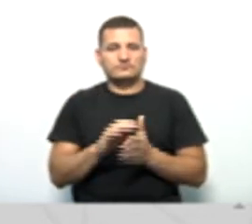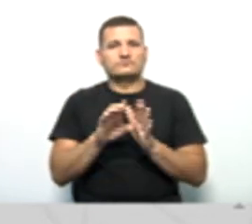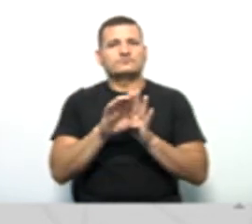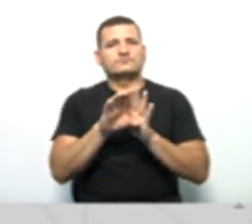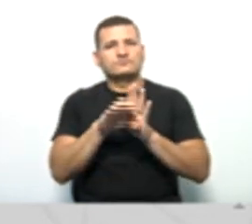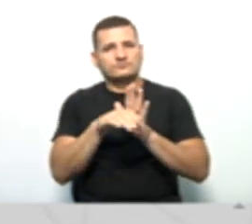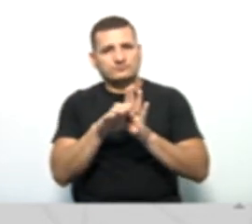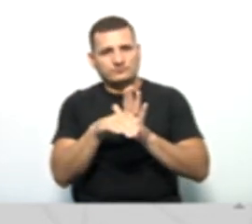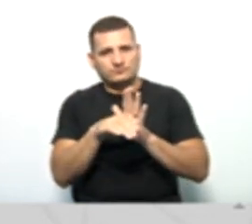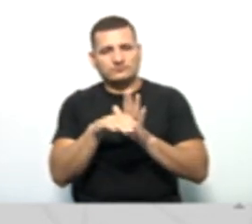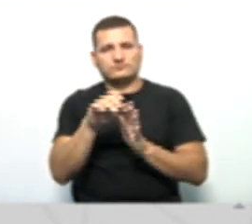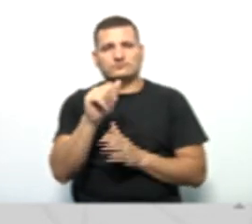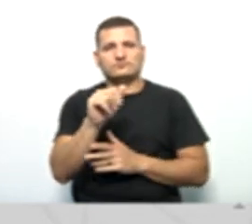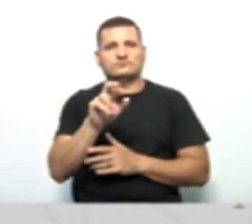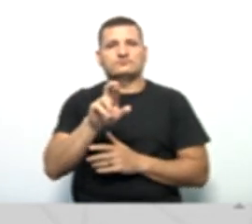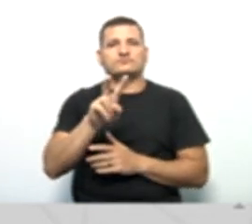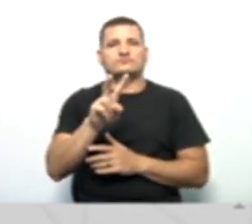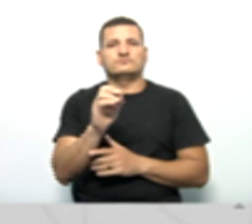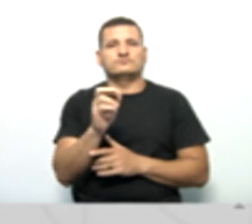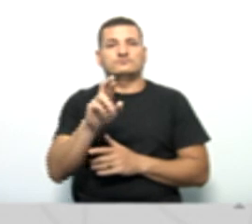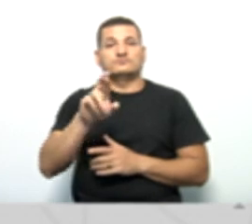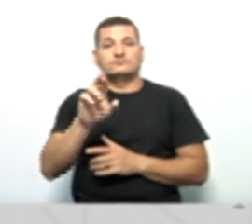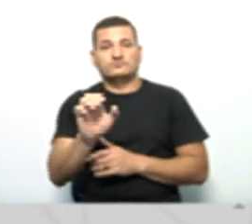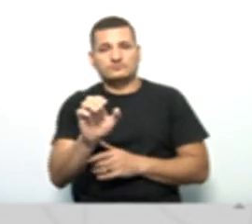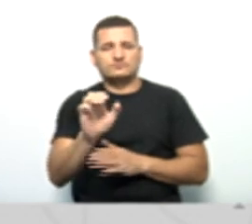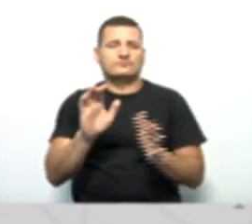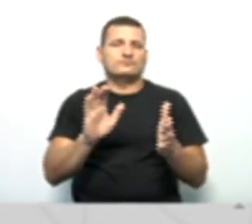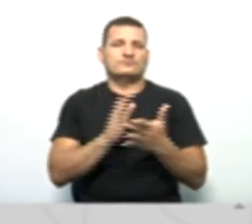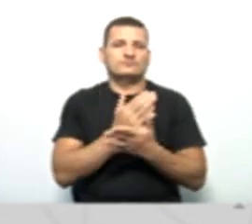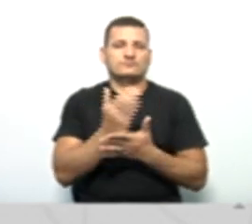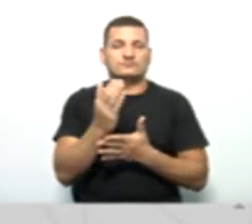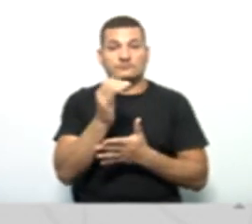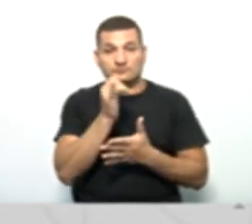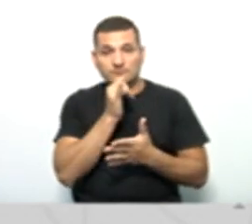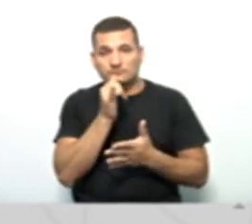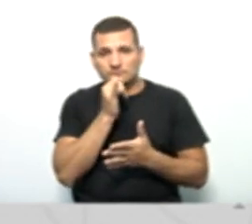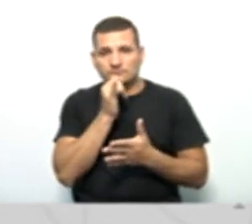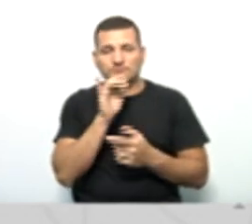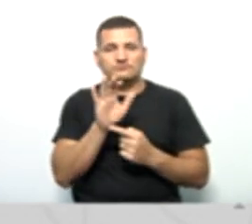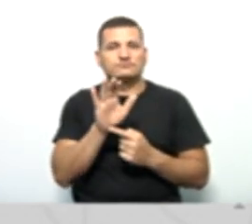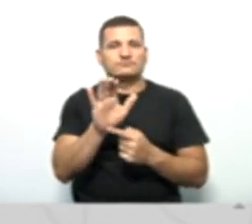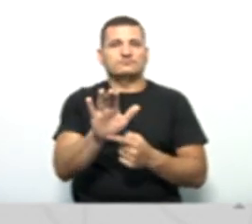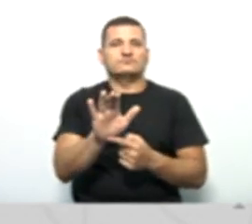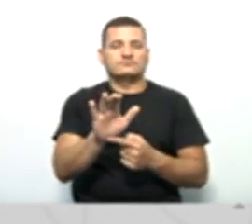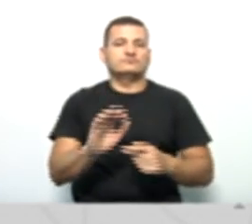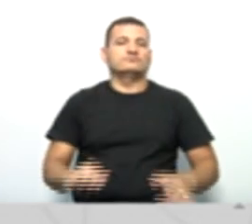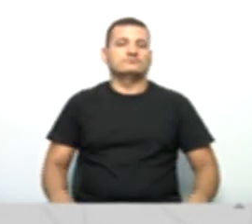árvores e alguns exemplos que eu vou passar no decorrer da aula.